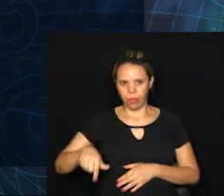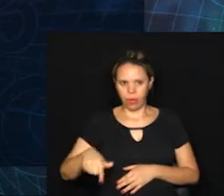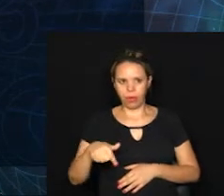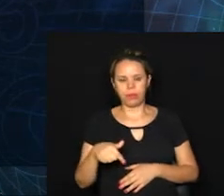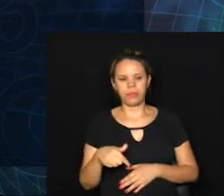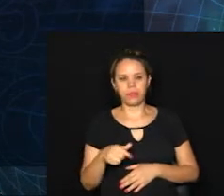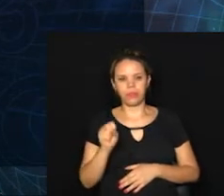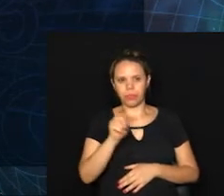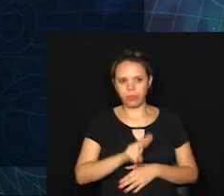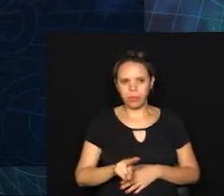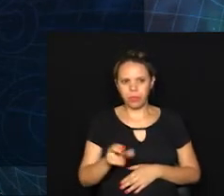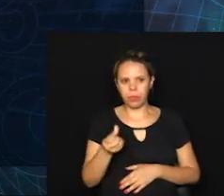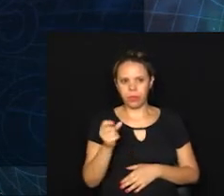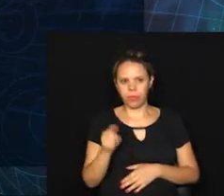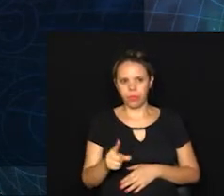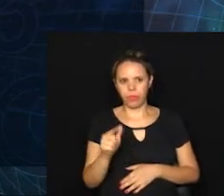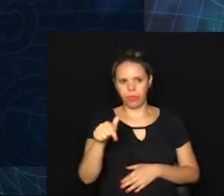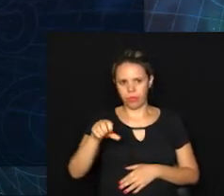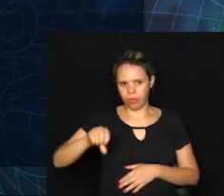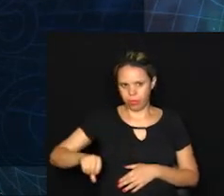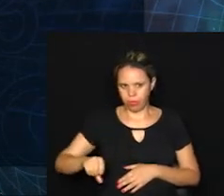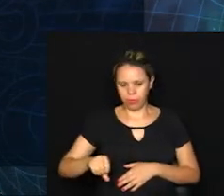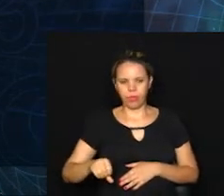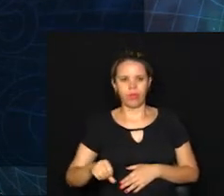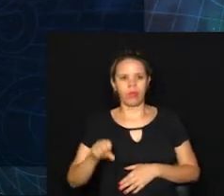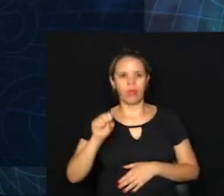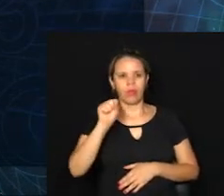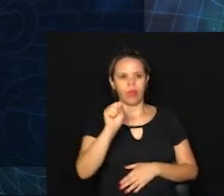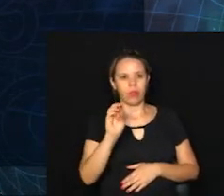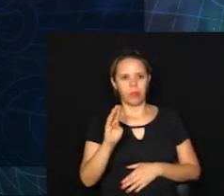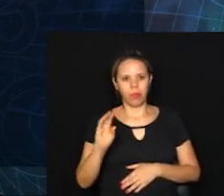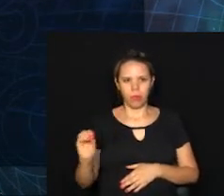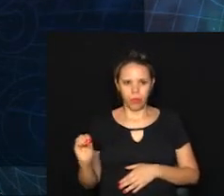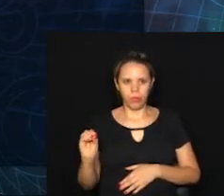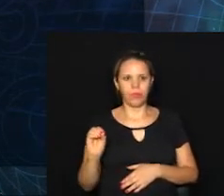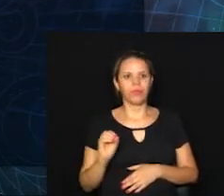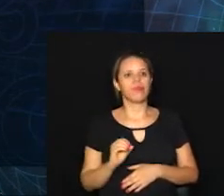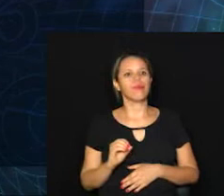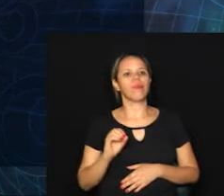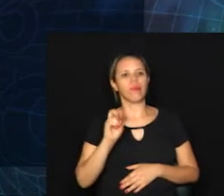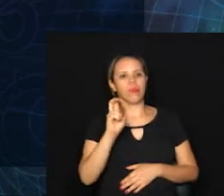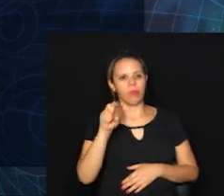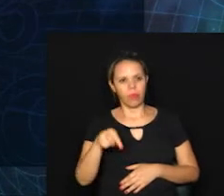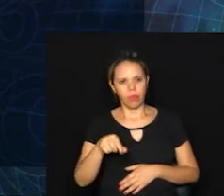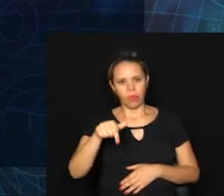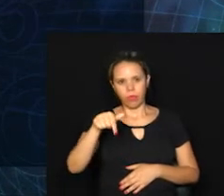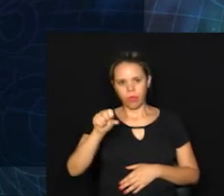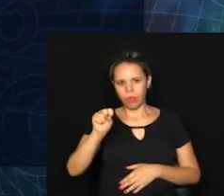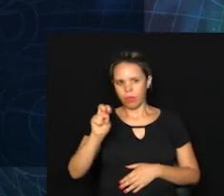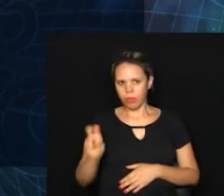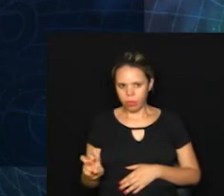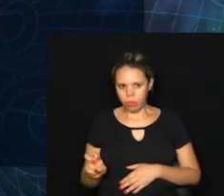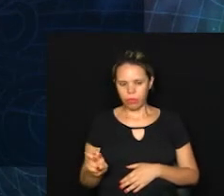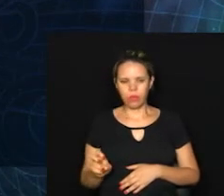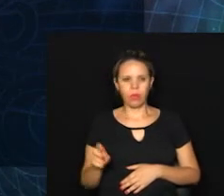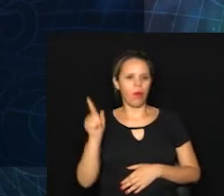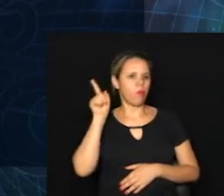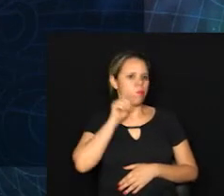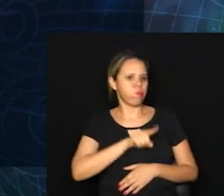casos, Sumaré, 6.179, Santa Bárbara do Oeste, com